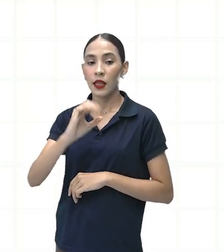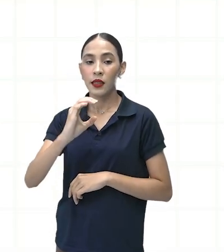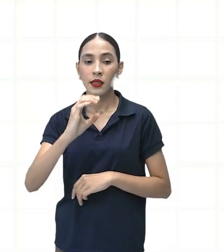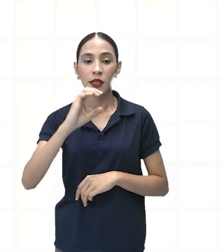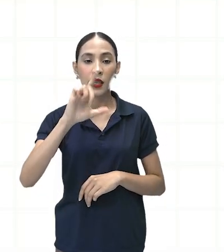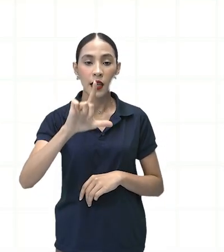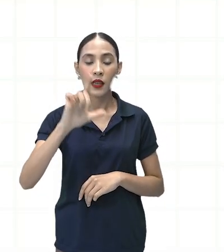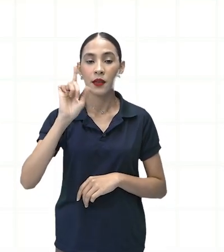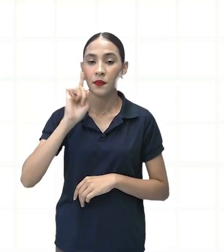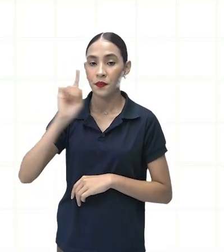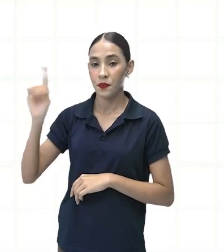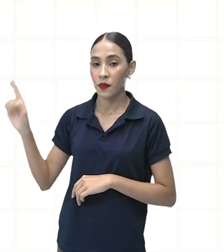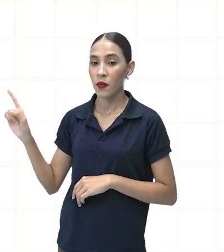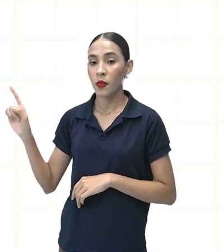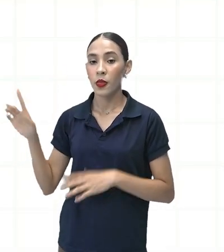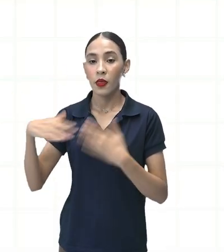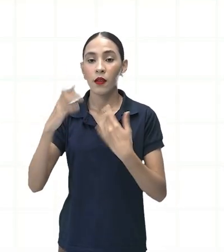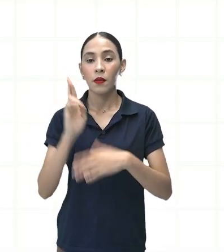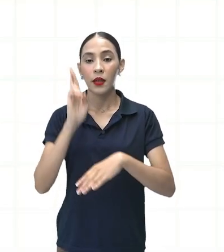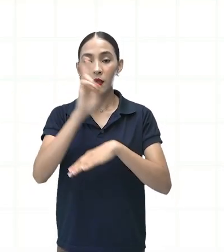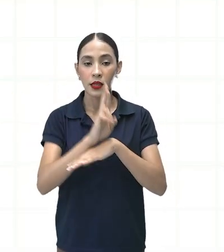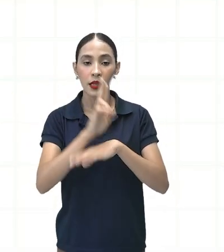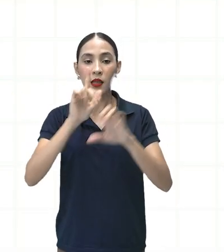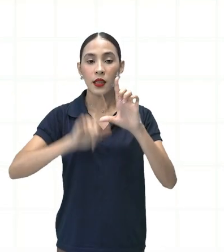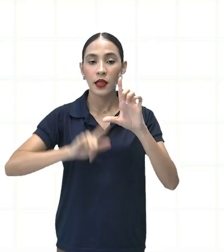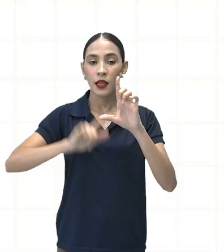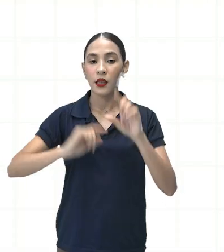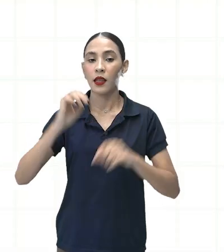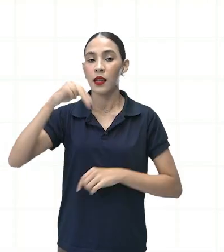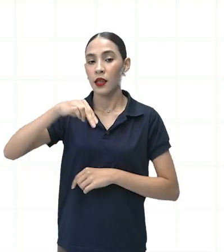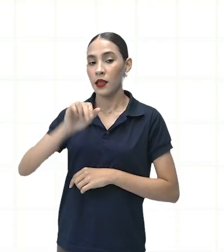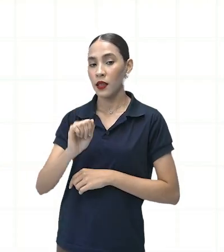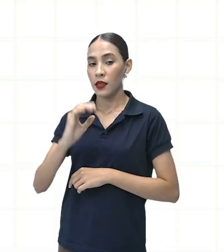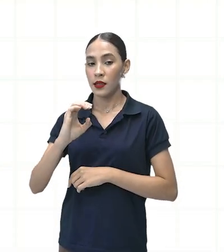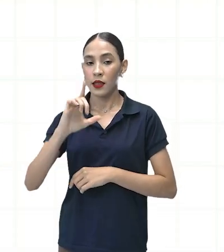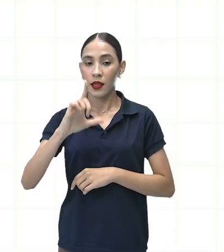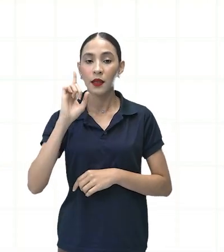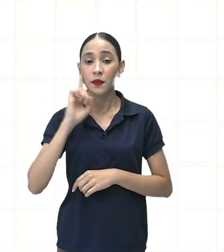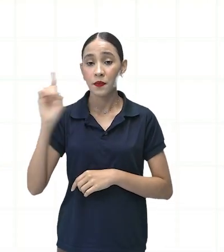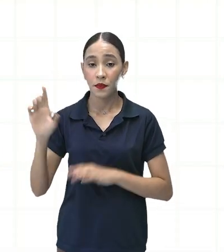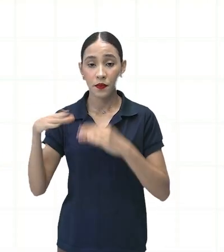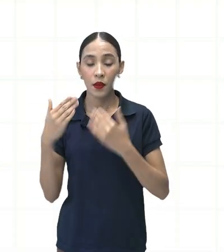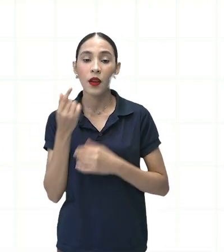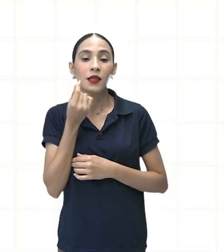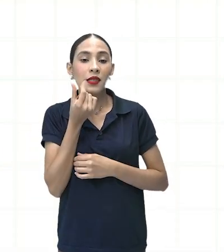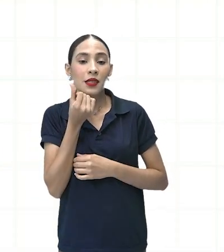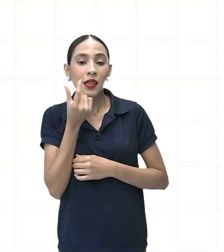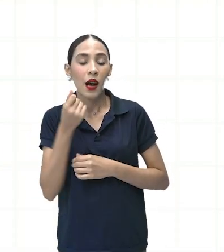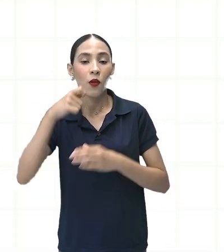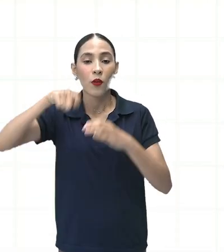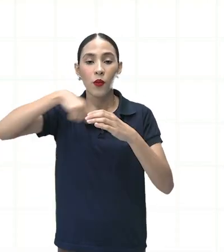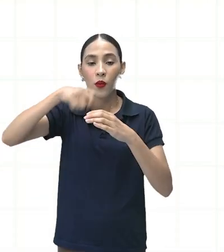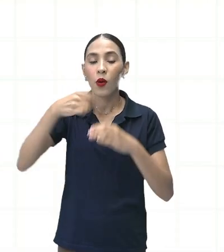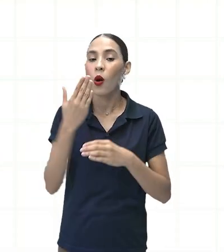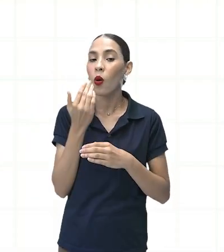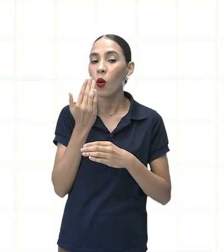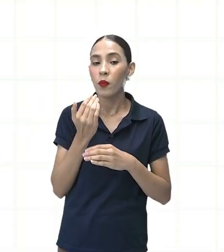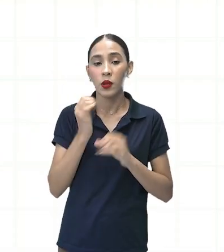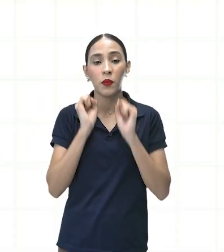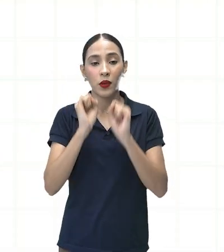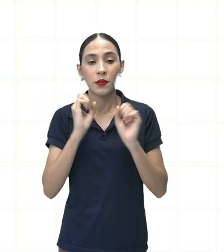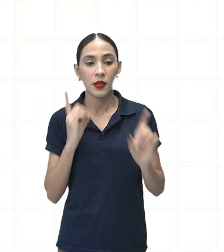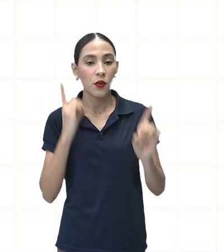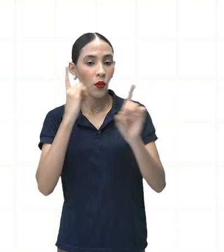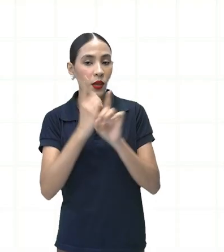sódio. Quem é o cloreto de sódio, representado pela sigla NaCl? É o nosso sal de cozinha comum, que